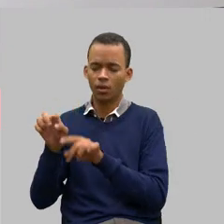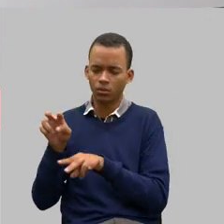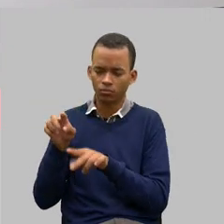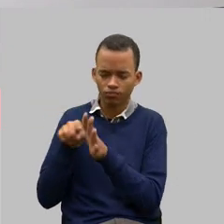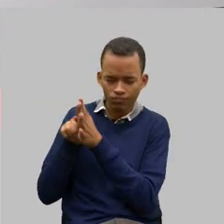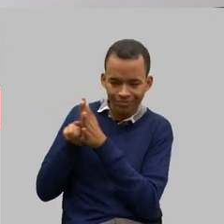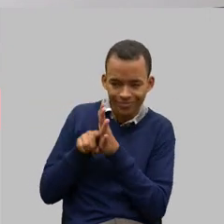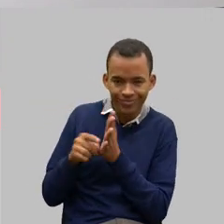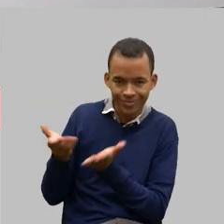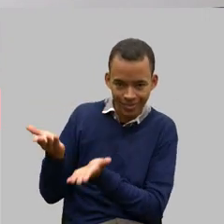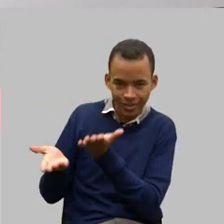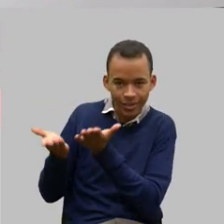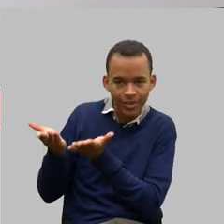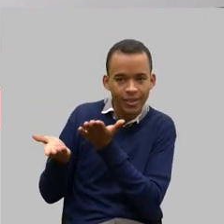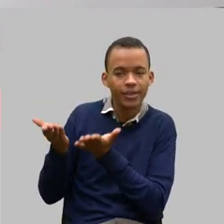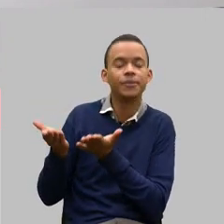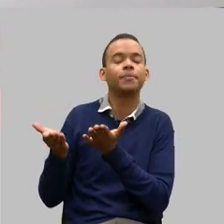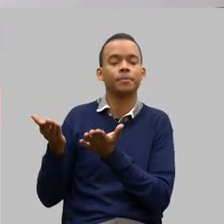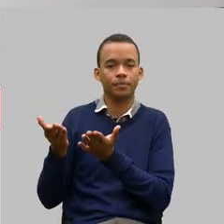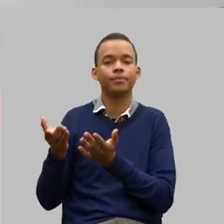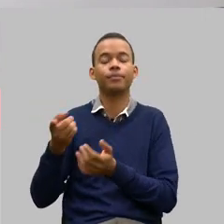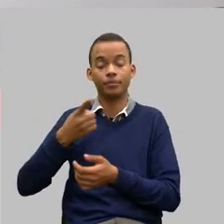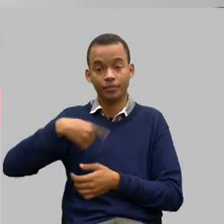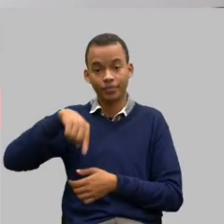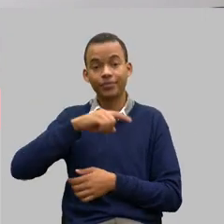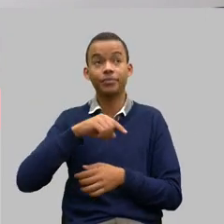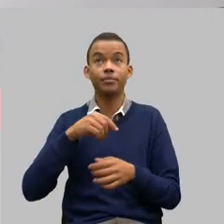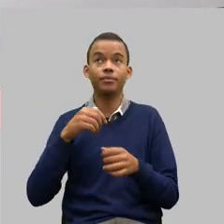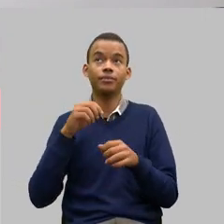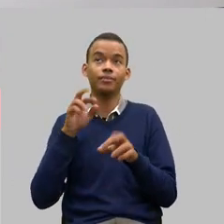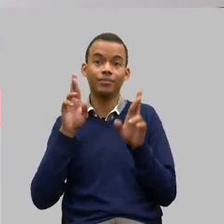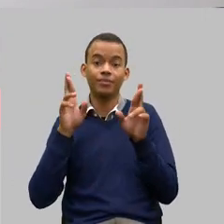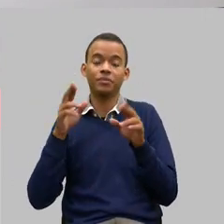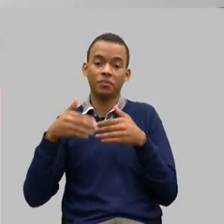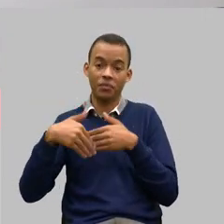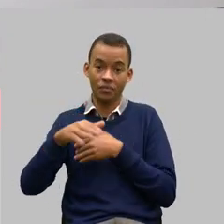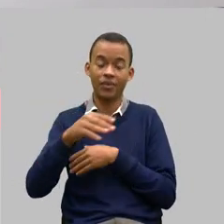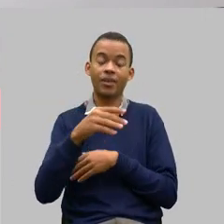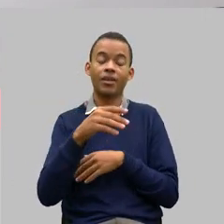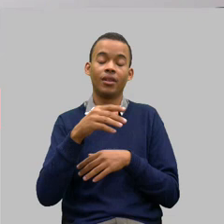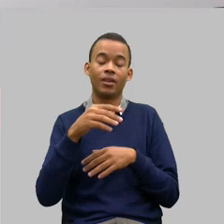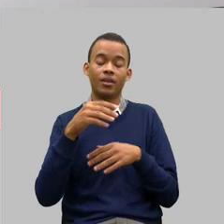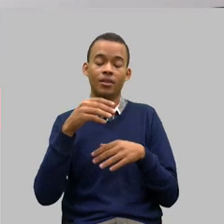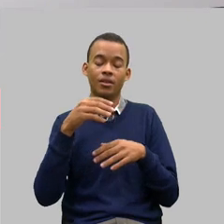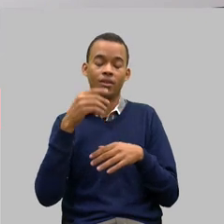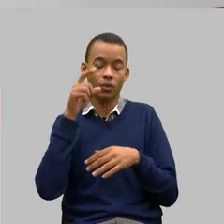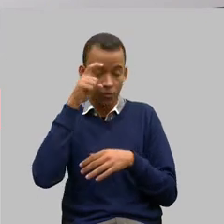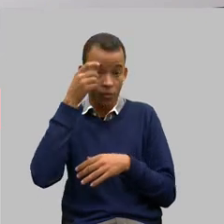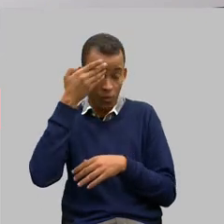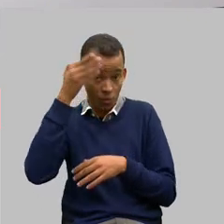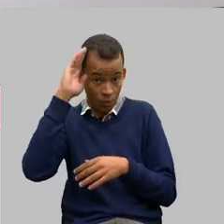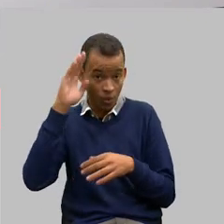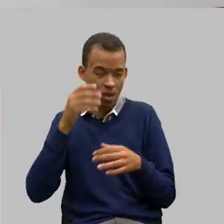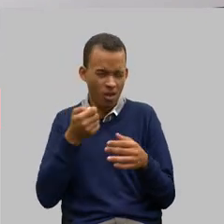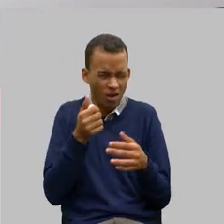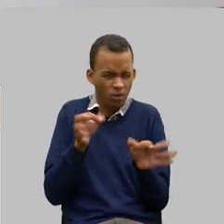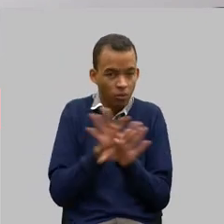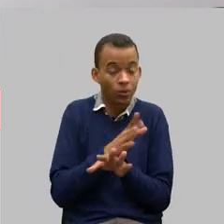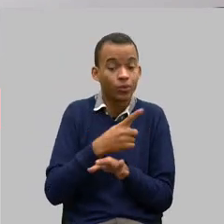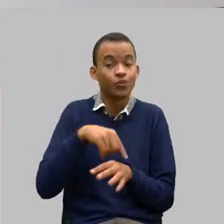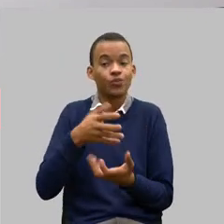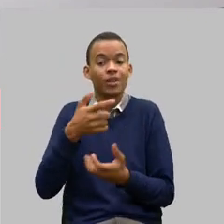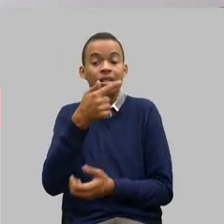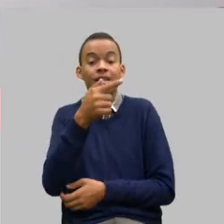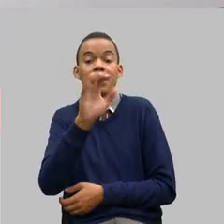Eh vamos chegar até o final desse governo a gente espera chegar com 70 balanças no estado balança é sobretudo